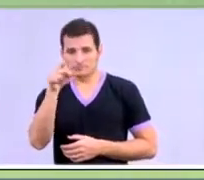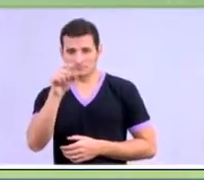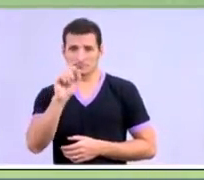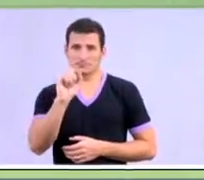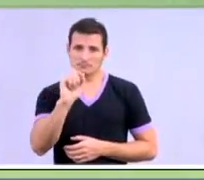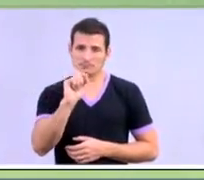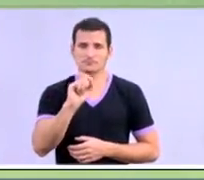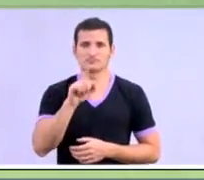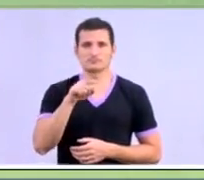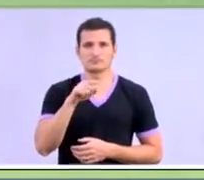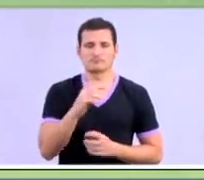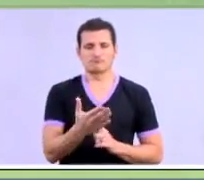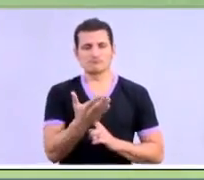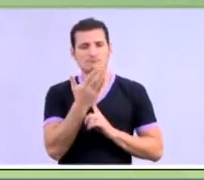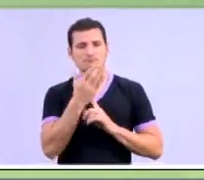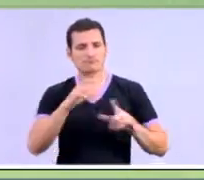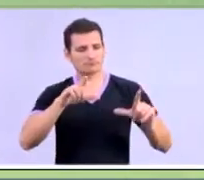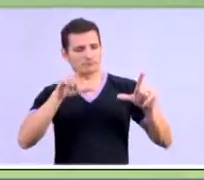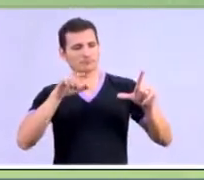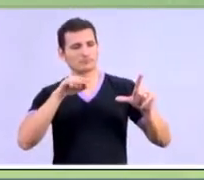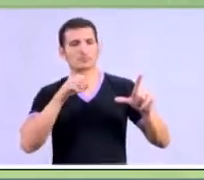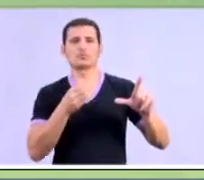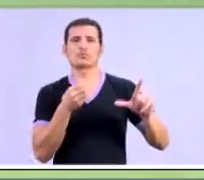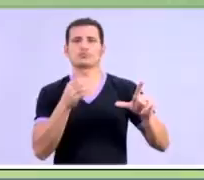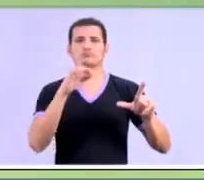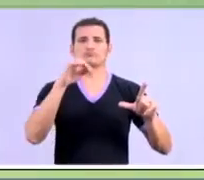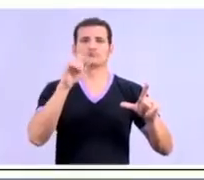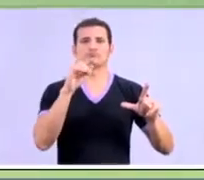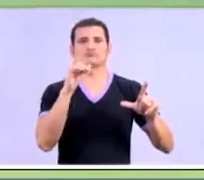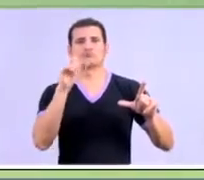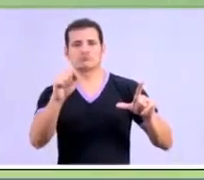com codificação e controle de diálogo.